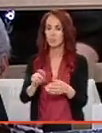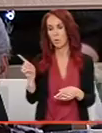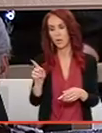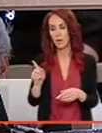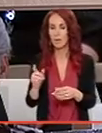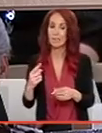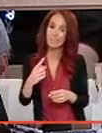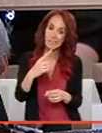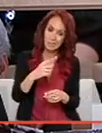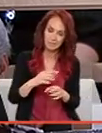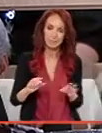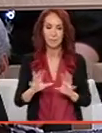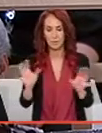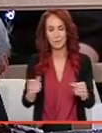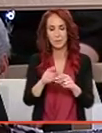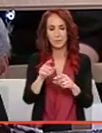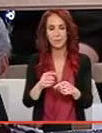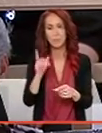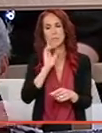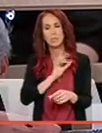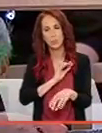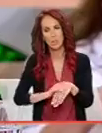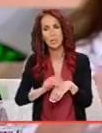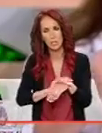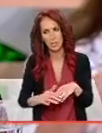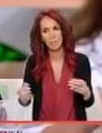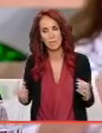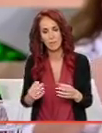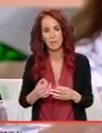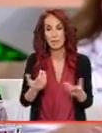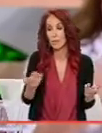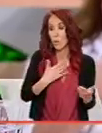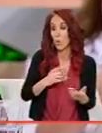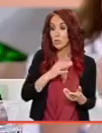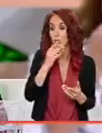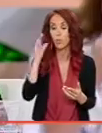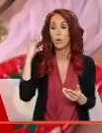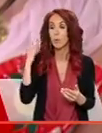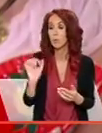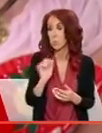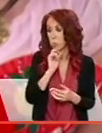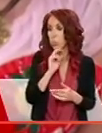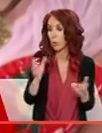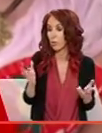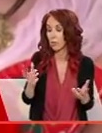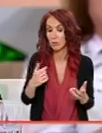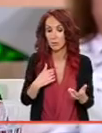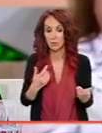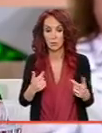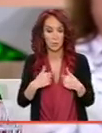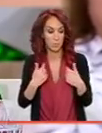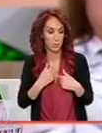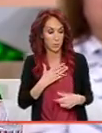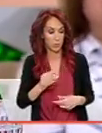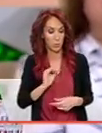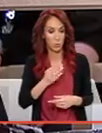uma querida, mas não tem acentos. Filomena. Foi querida, a senhora. Foi amorosa. Foi. E pode não gostar da tua cor, claro, é legítimo. A mim também me irrita. Eu próprio não gosto da